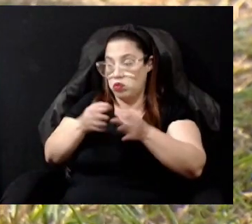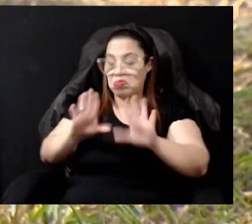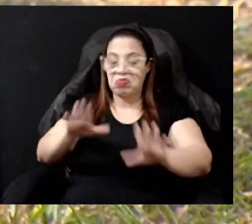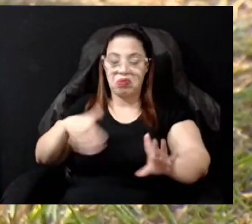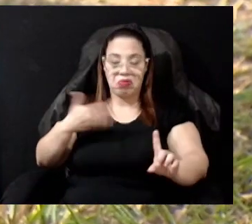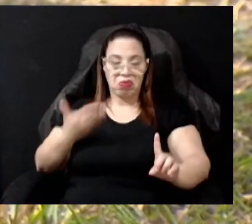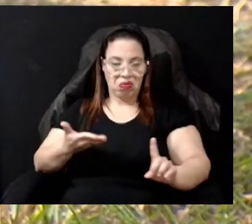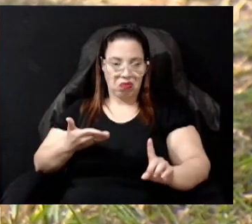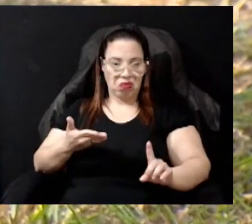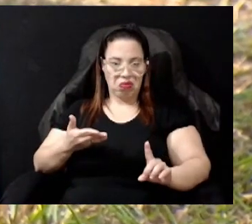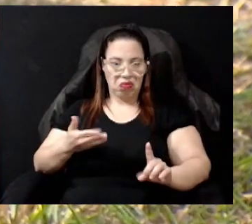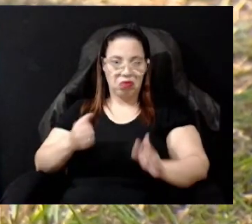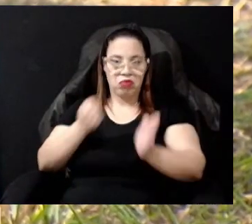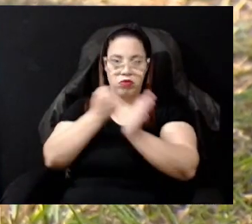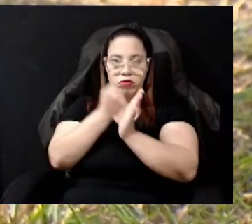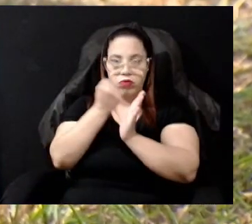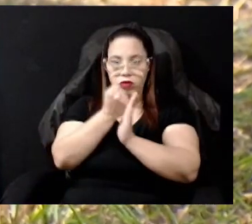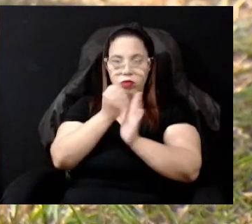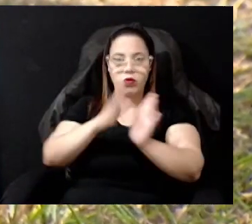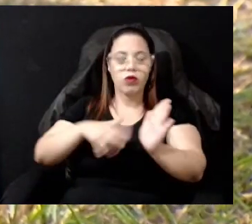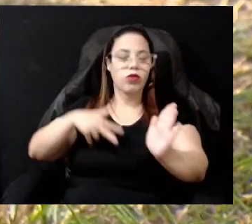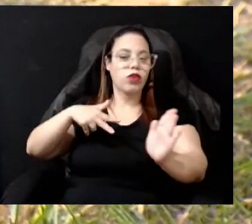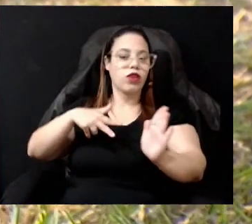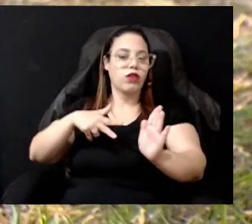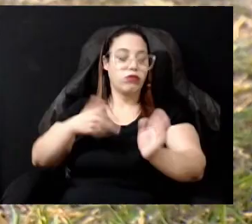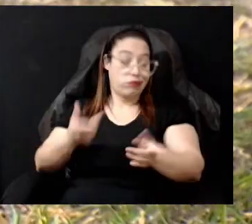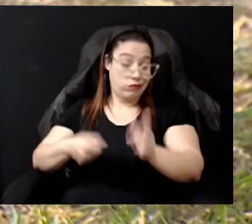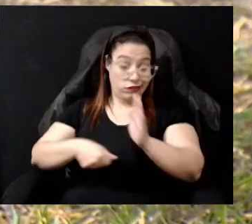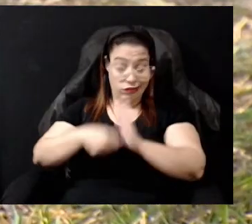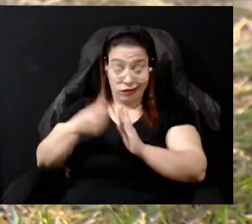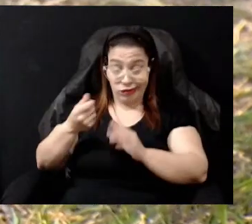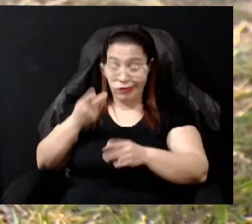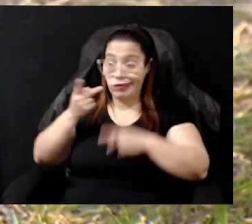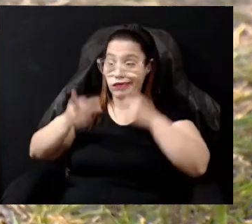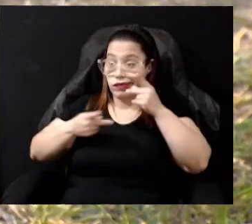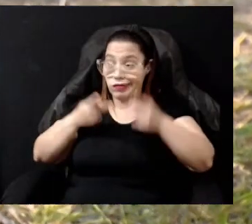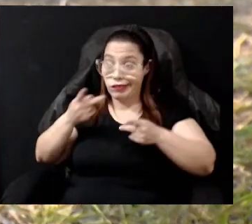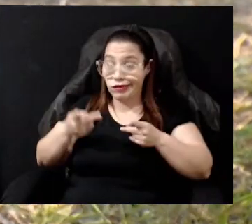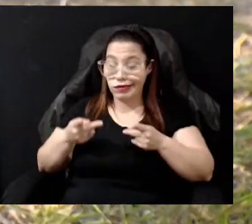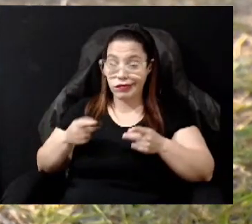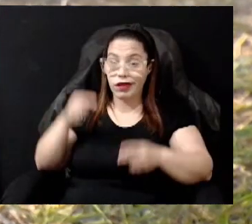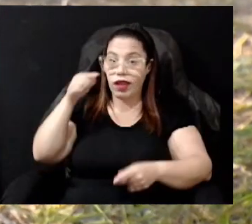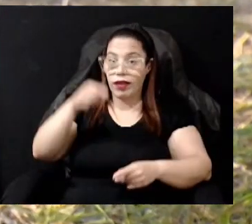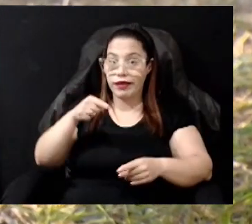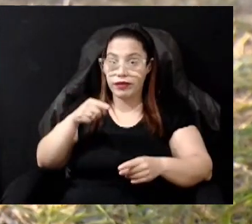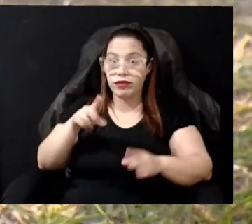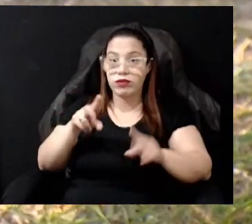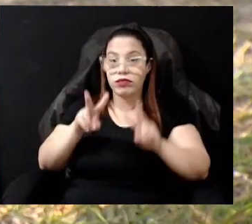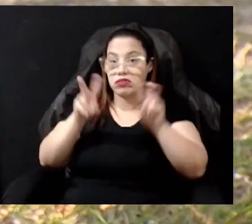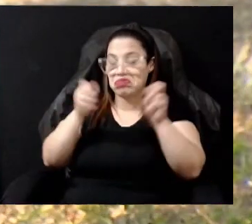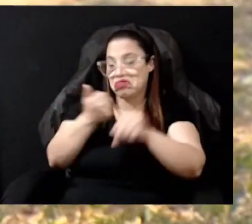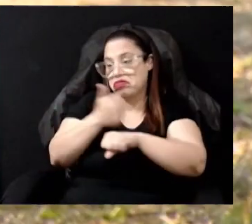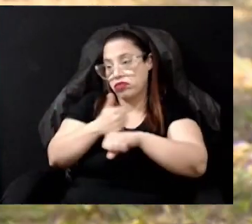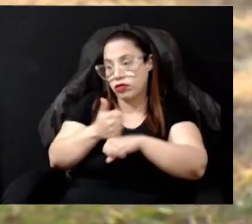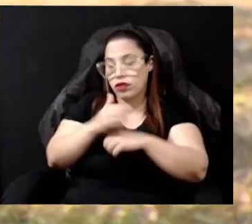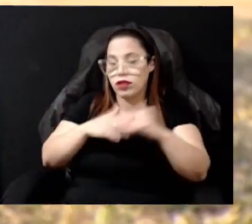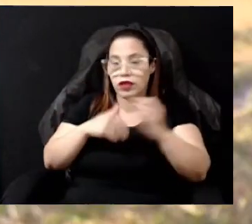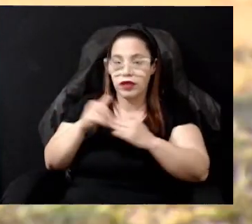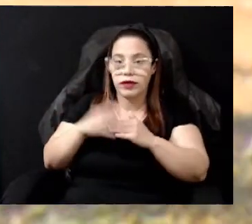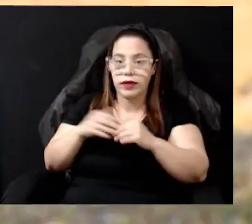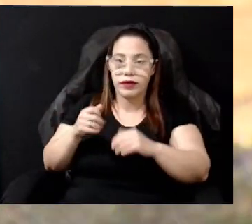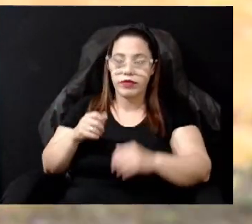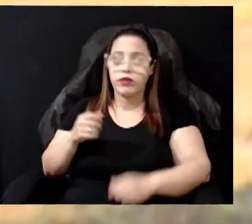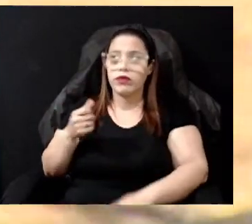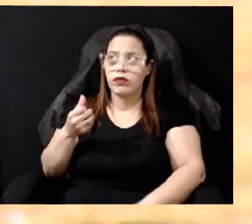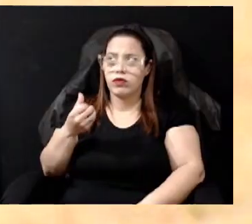status social. Os primeiros relatos da existência deste tipo de atividade nas Américas datam do século XVI e